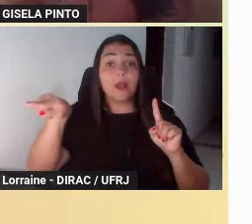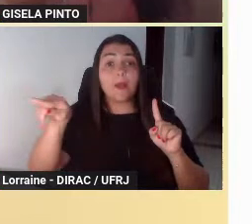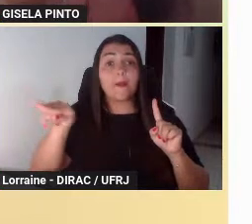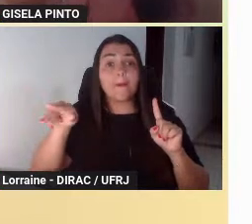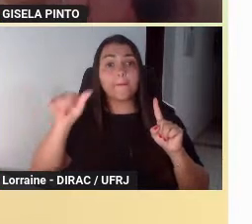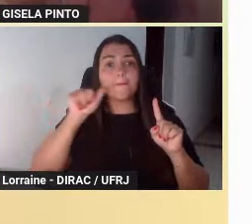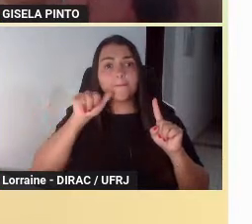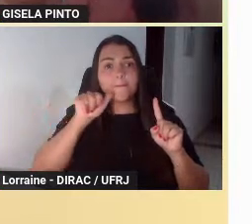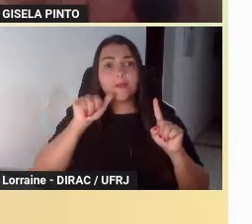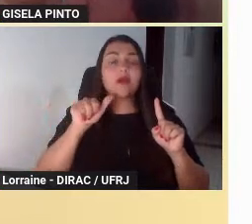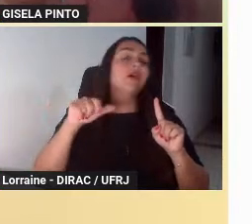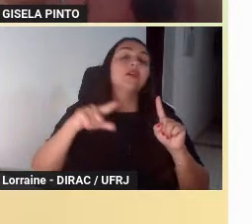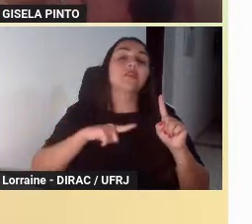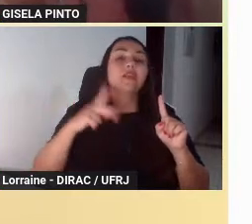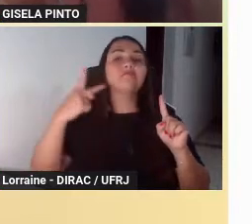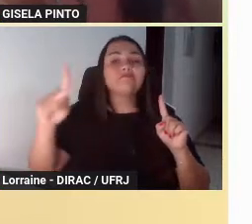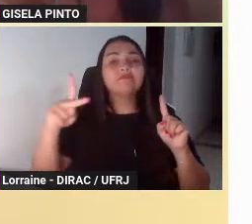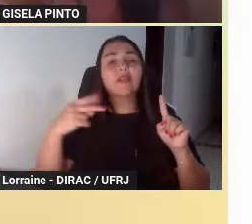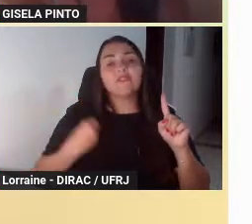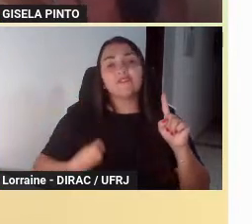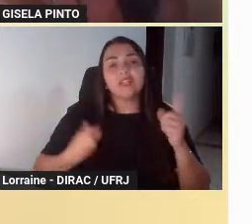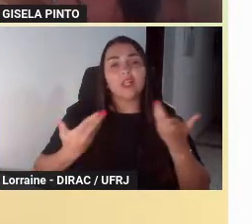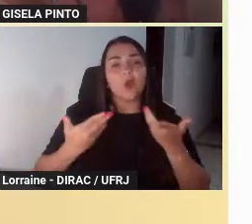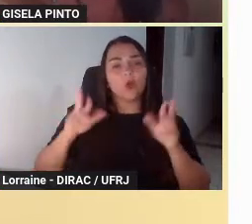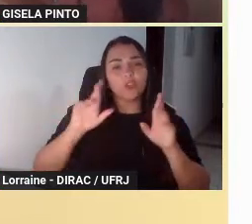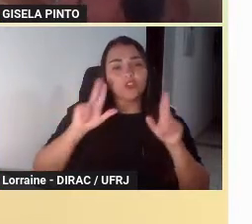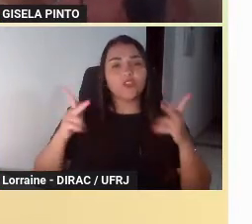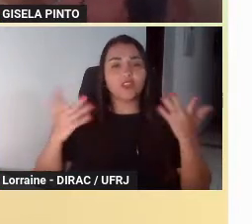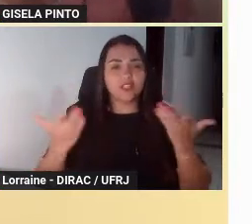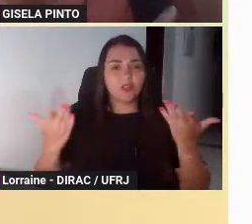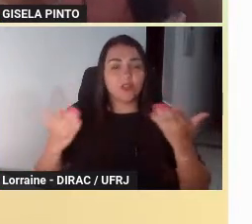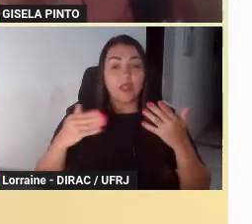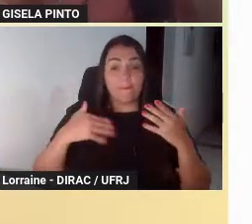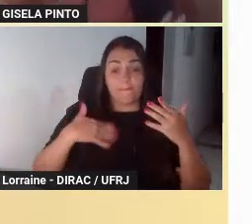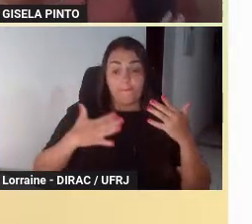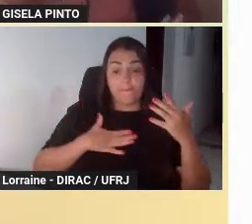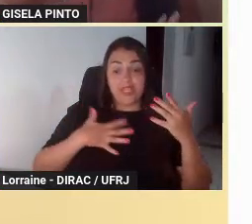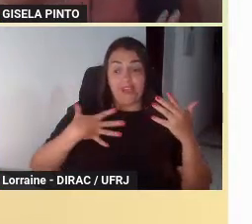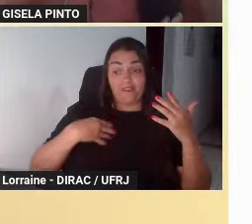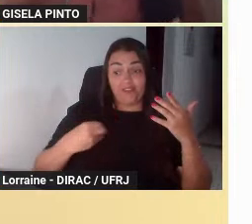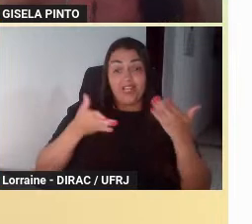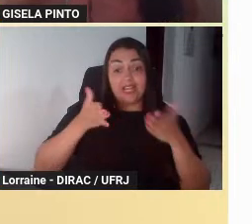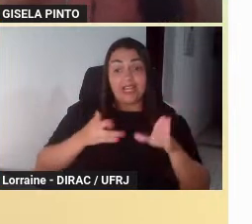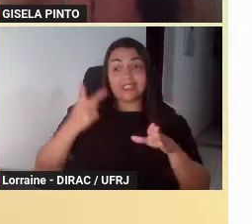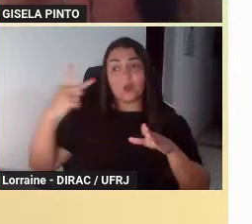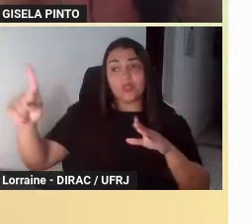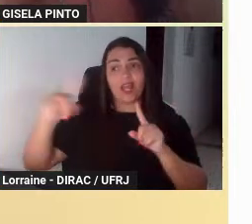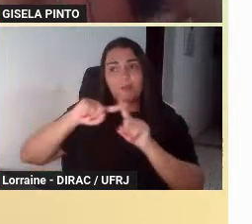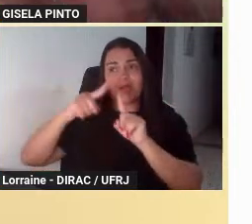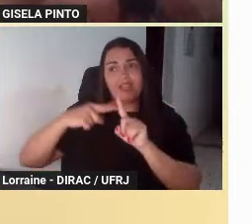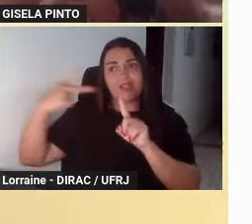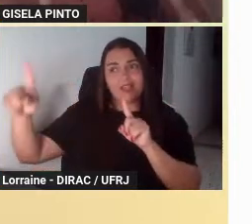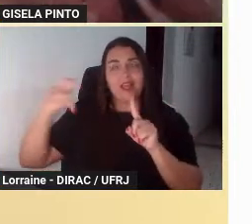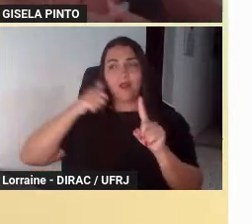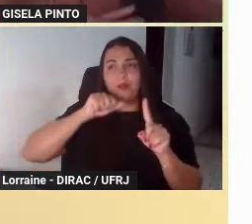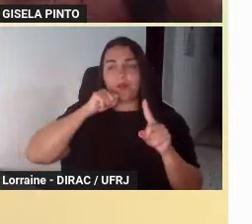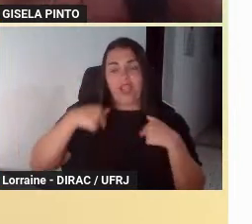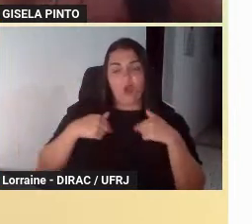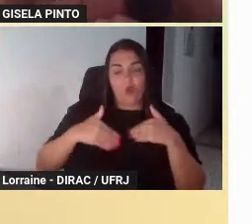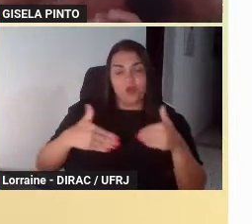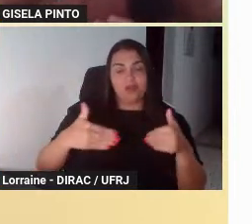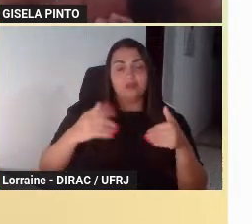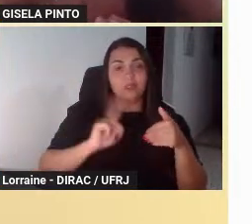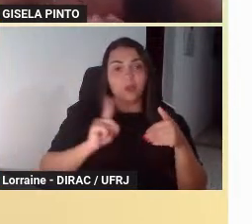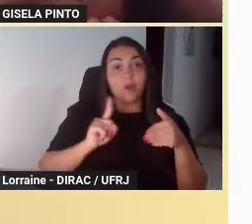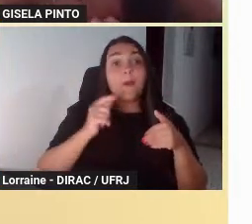uma situação muito peculiar de vida hoje. Então, desde os 4 anos de idade, desde que a Gabi nasceu, ela